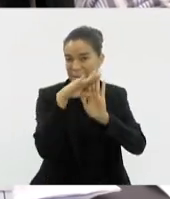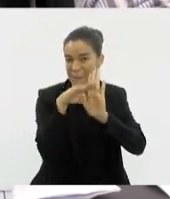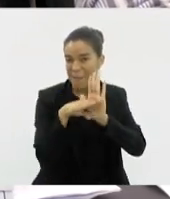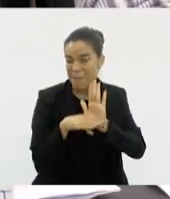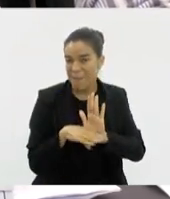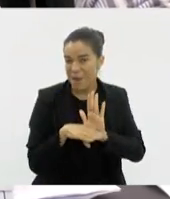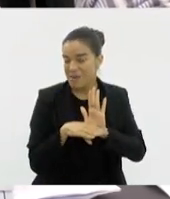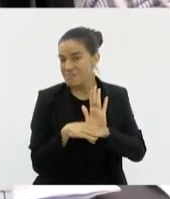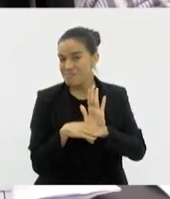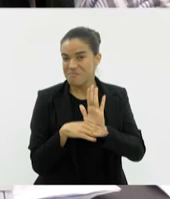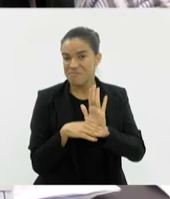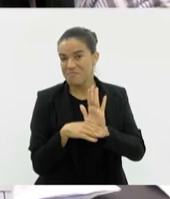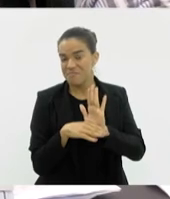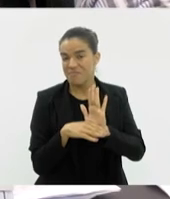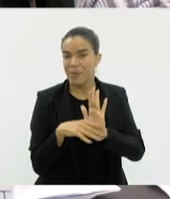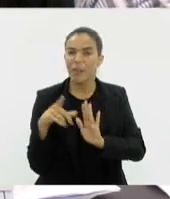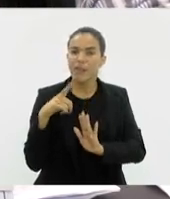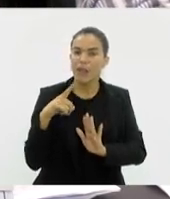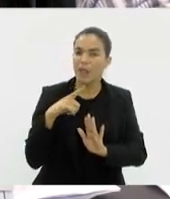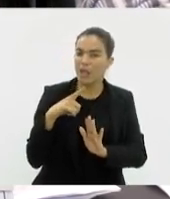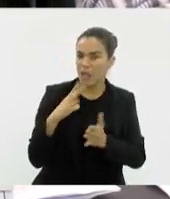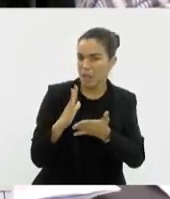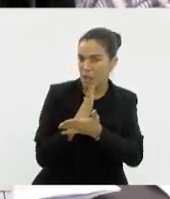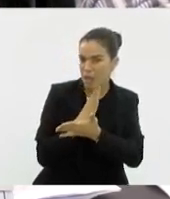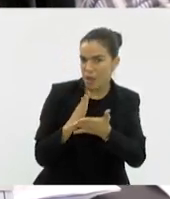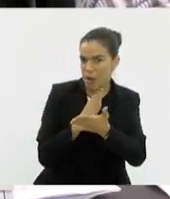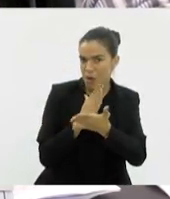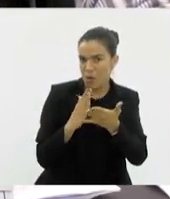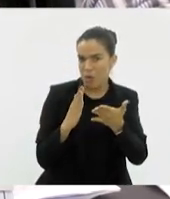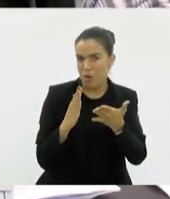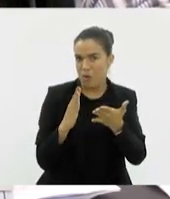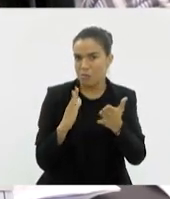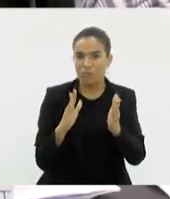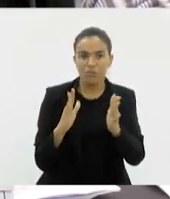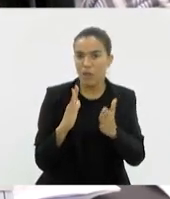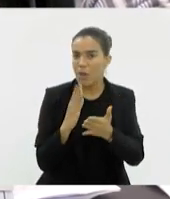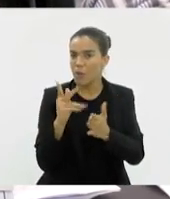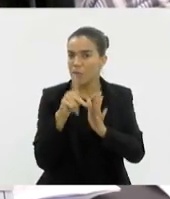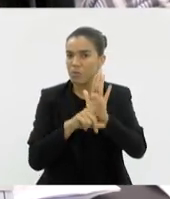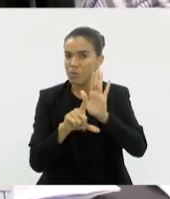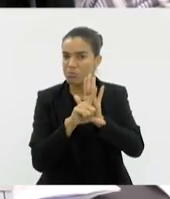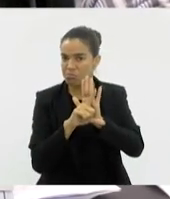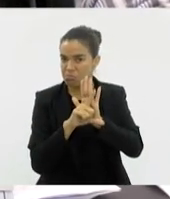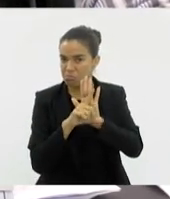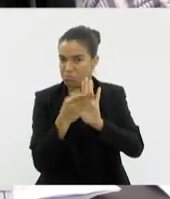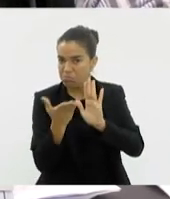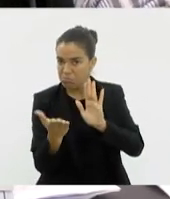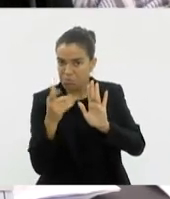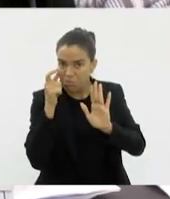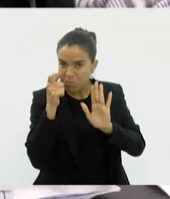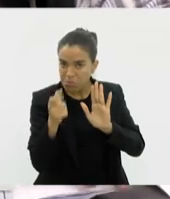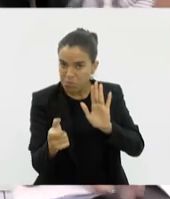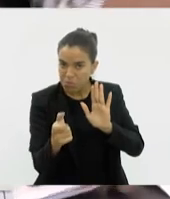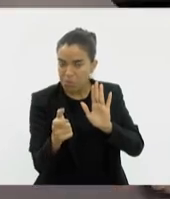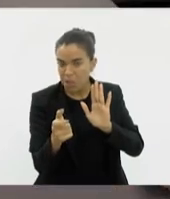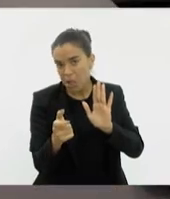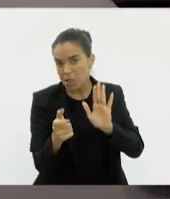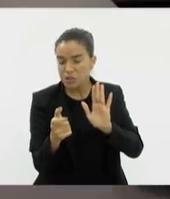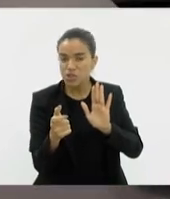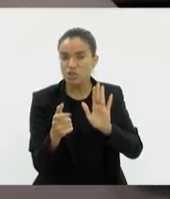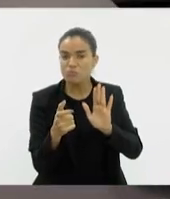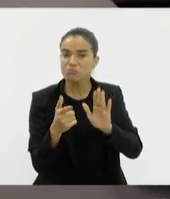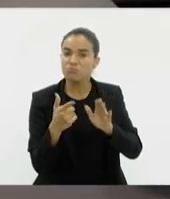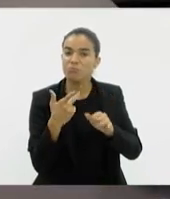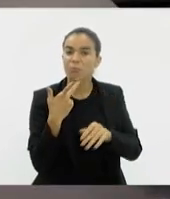podem ser em bloco. Tem algum projeto... Desculpa, presidente. Não, deputado Serginho. Tem algum projeto que Vossa Excelência tem interesse que a gente, de repente, chama